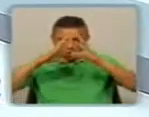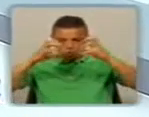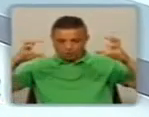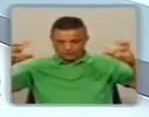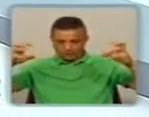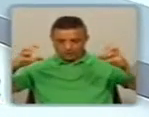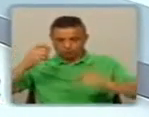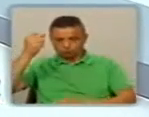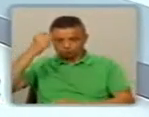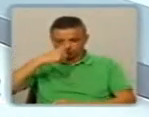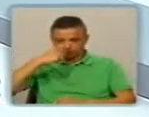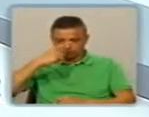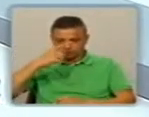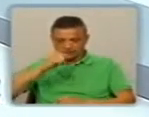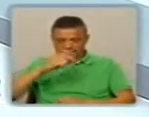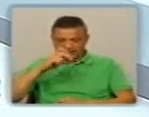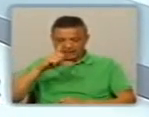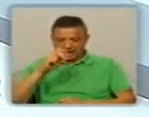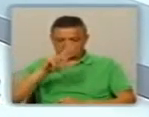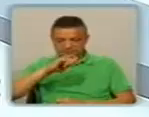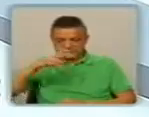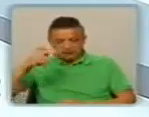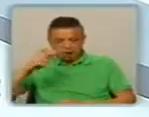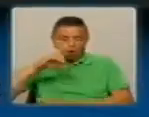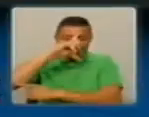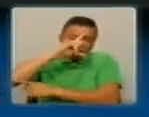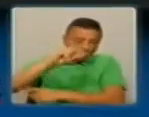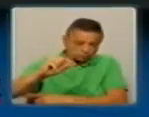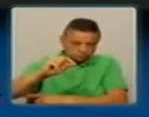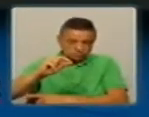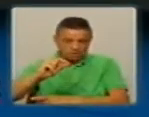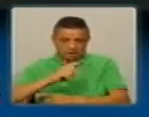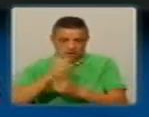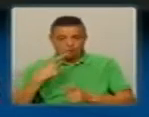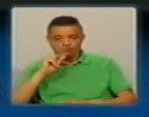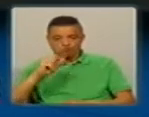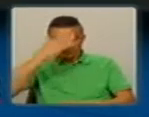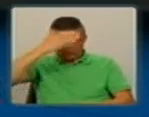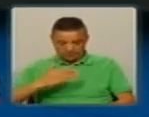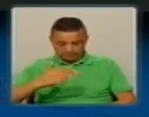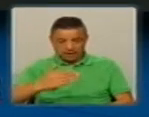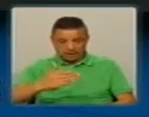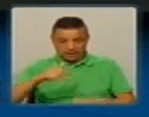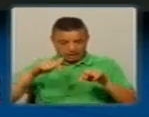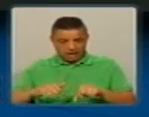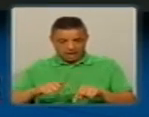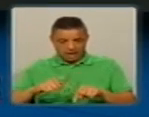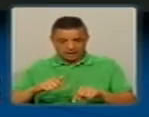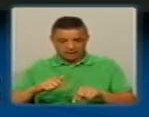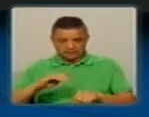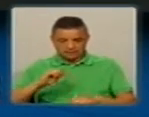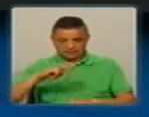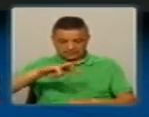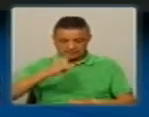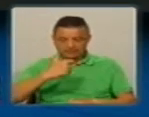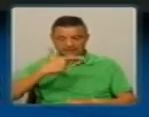também histórias de galáxias longínquas. Sim, precisamente. Um dos nomes desta semana, um dos nomes astronómicos desta semana é Smith.